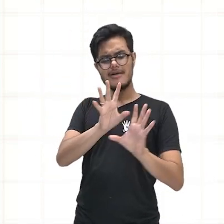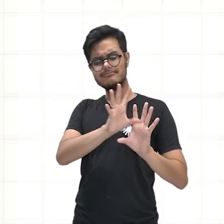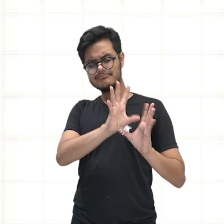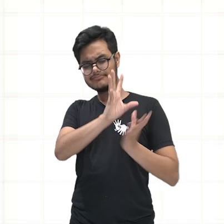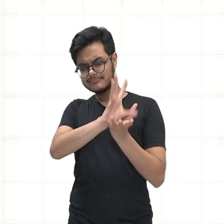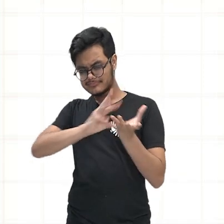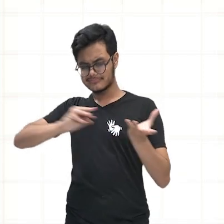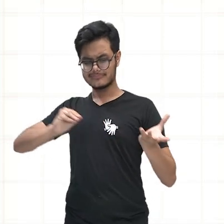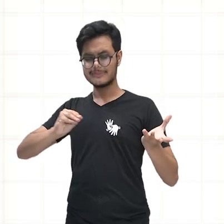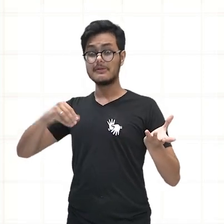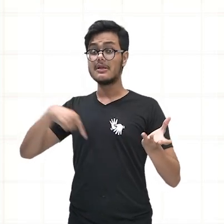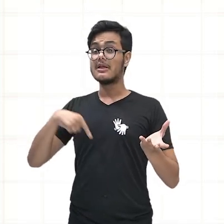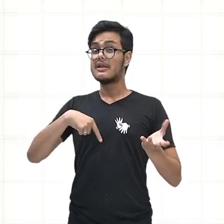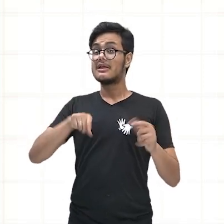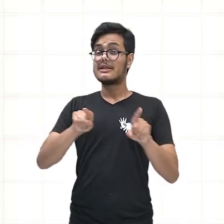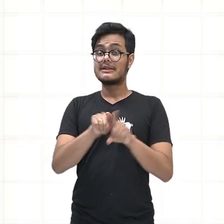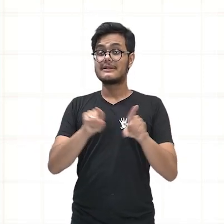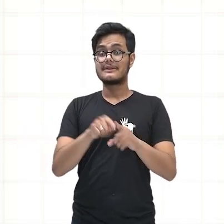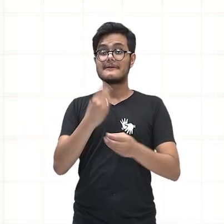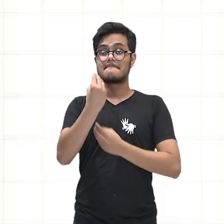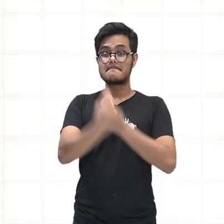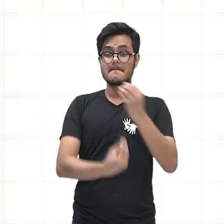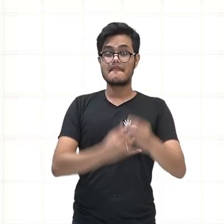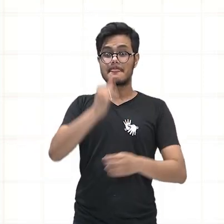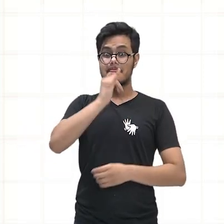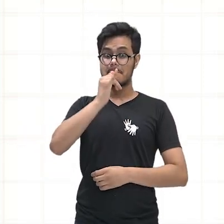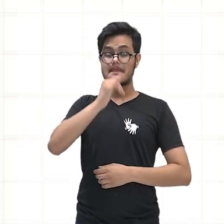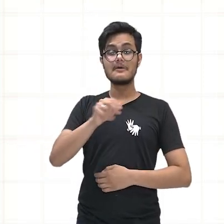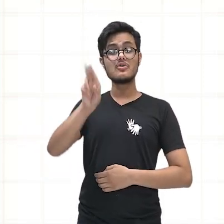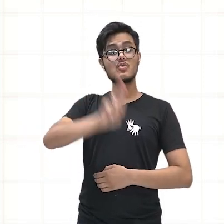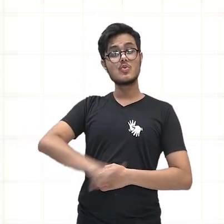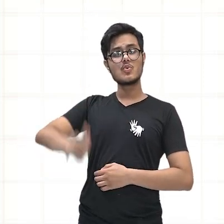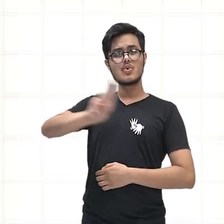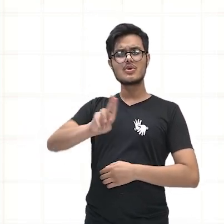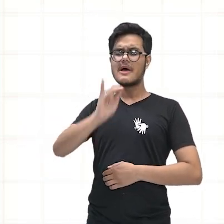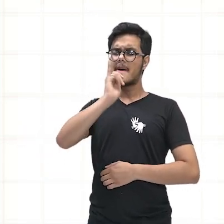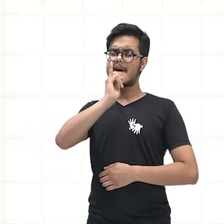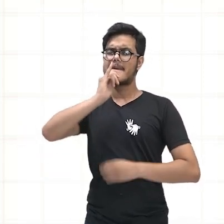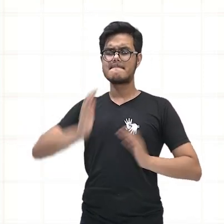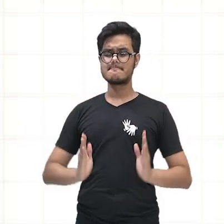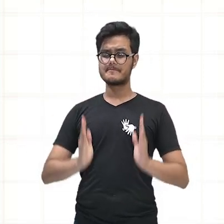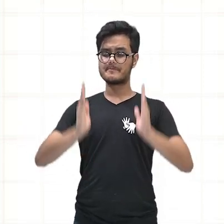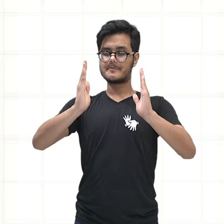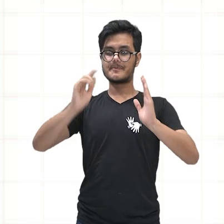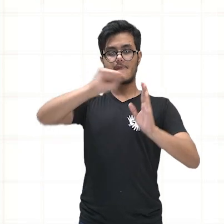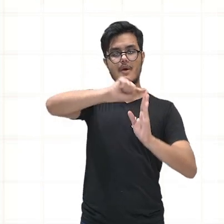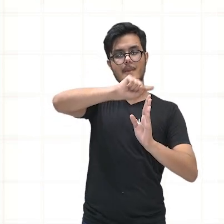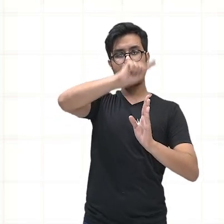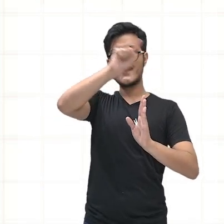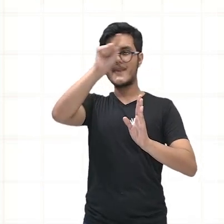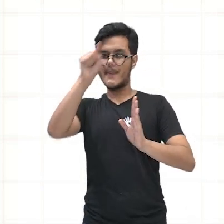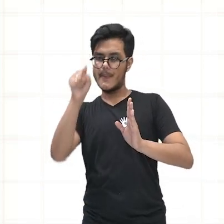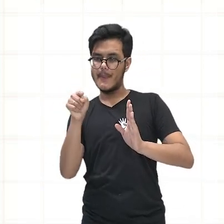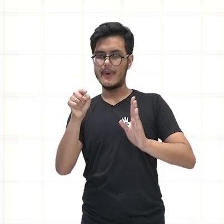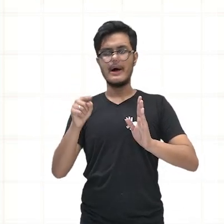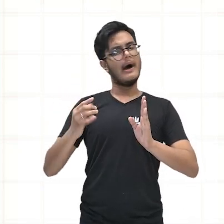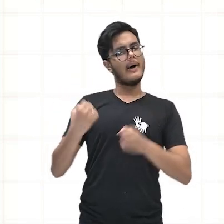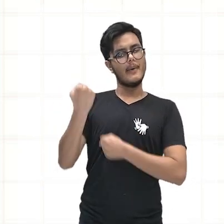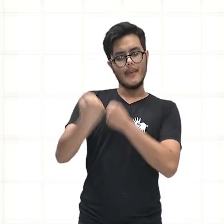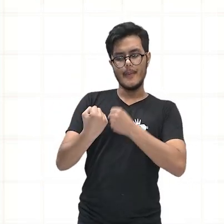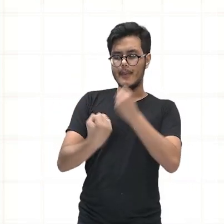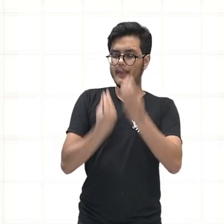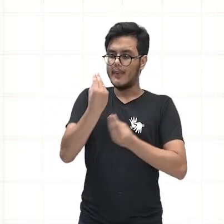etruscos incluindo a aplicação do arco na construção os romanos aprenderam muito sobre construir casas e